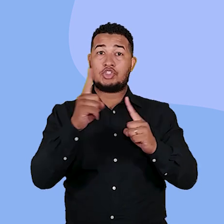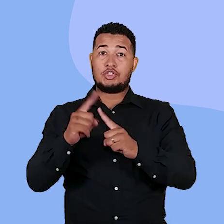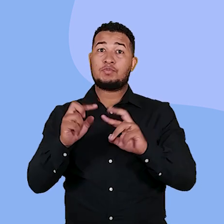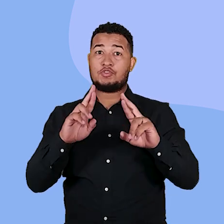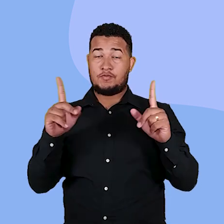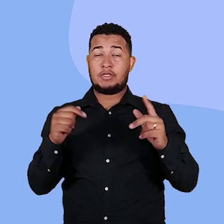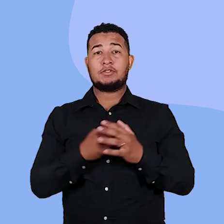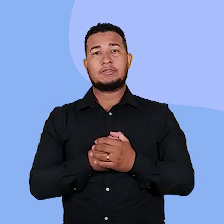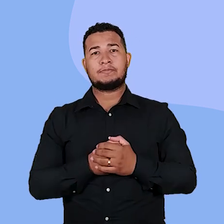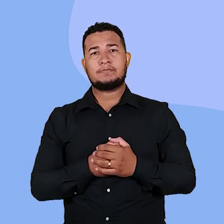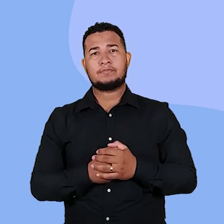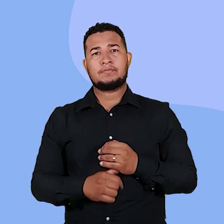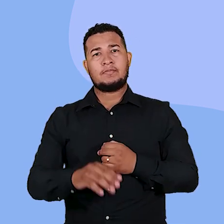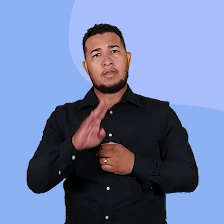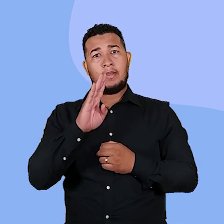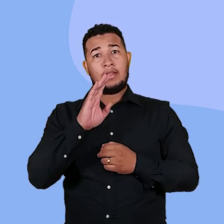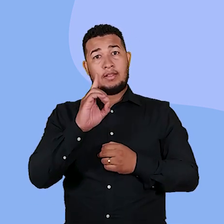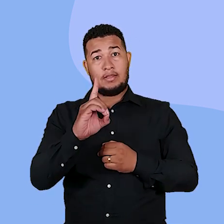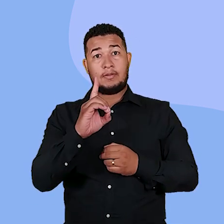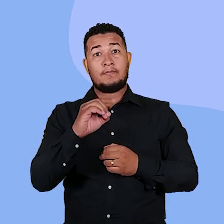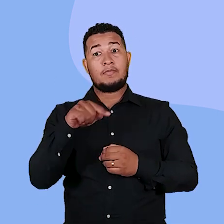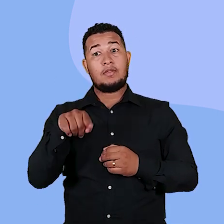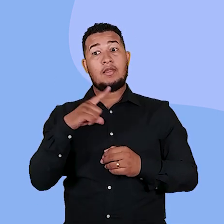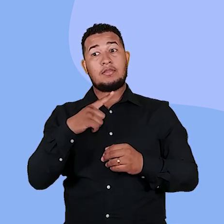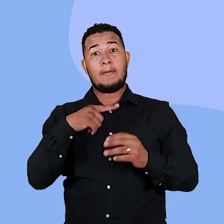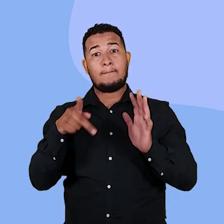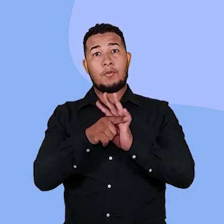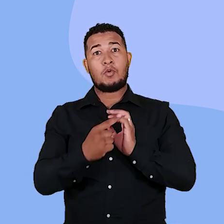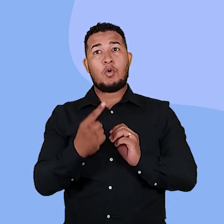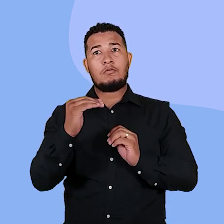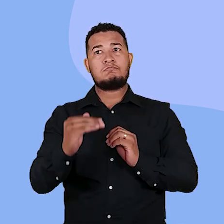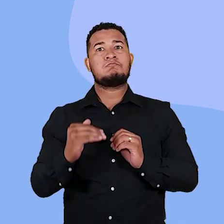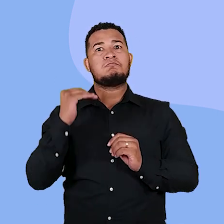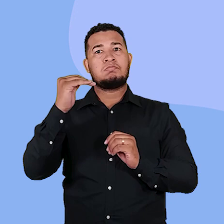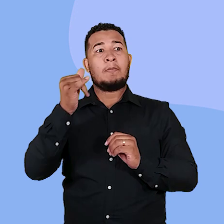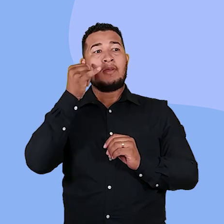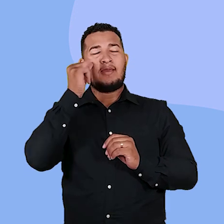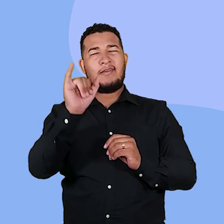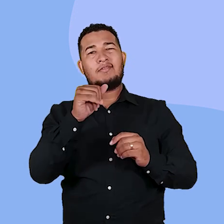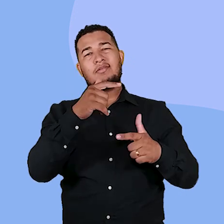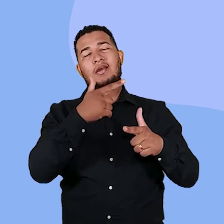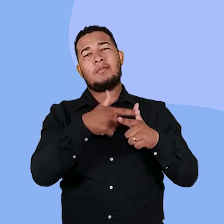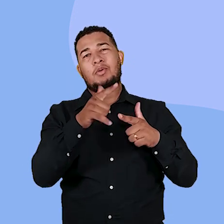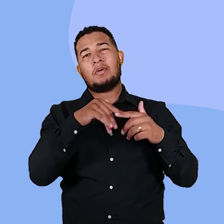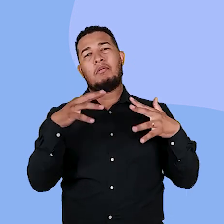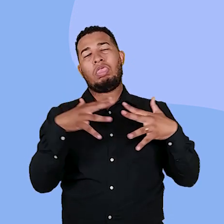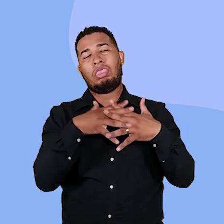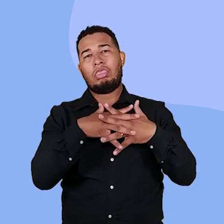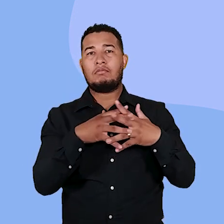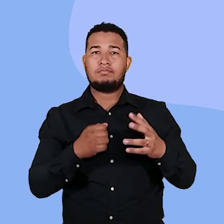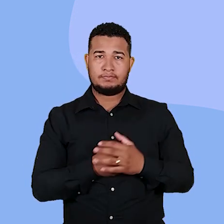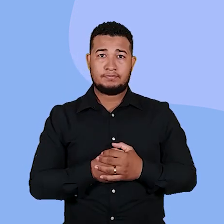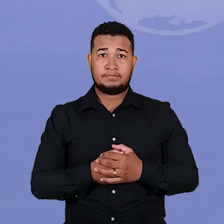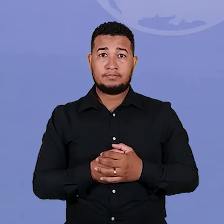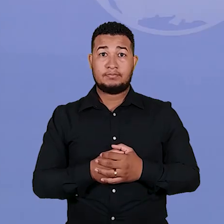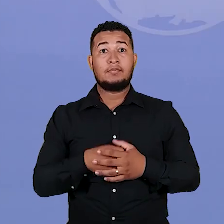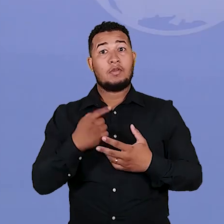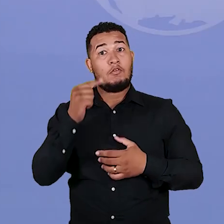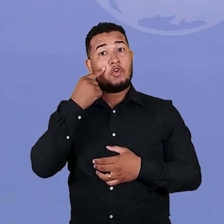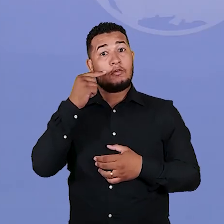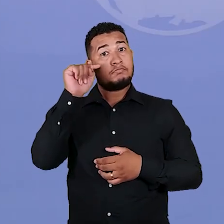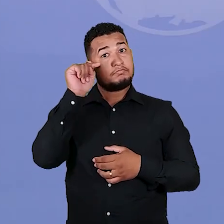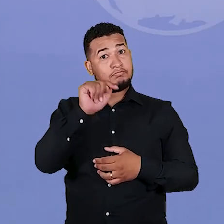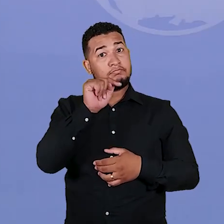Interespecíficas já são espécies diferentes. D. Uma das espécies ocupe um nível trófico elevado para escapar de situações competitivas. Então, olha